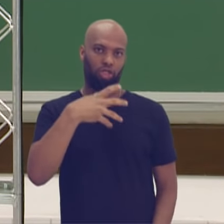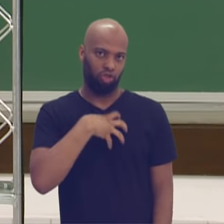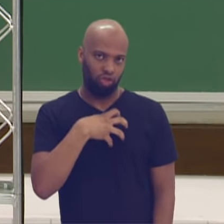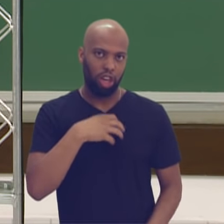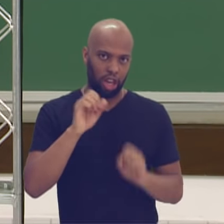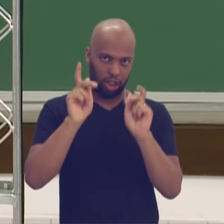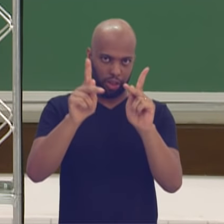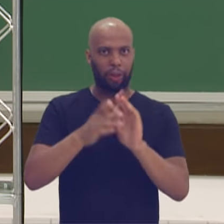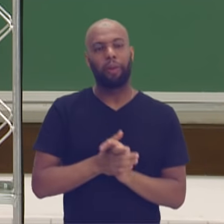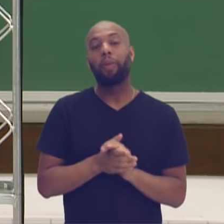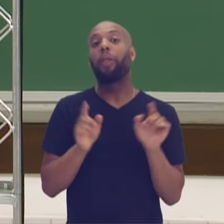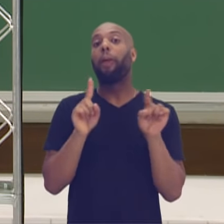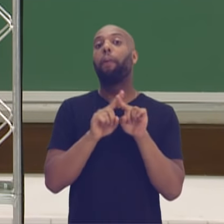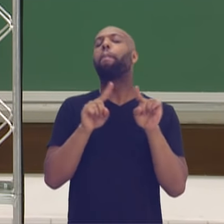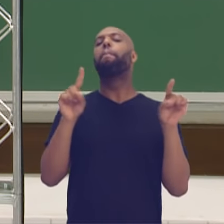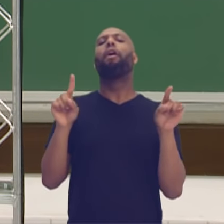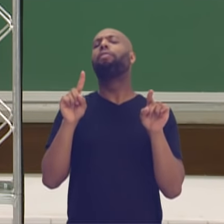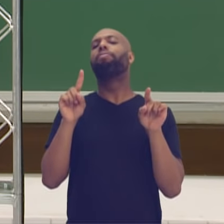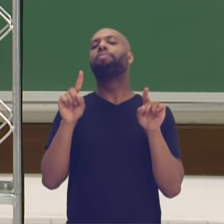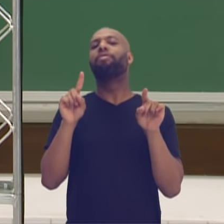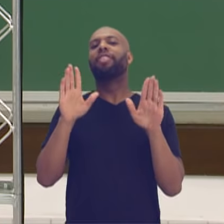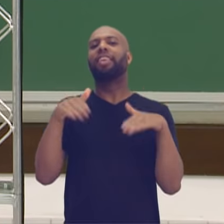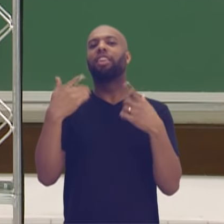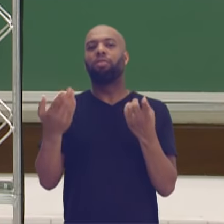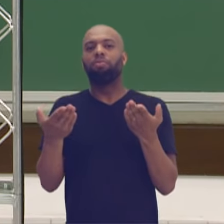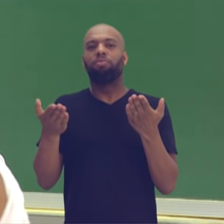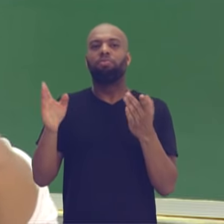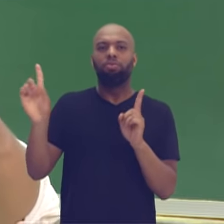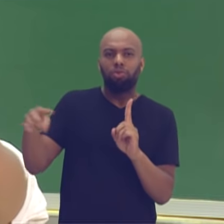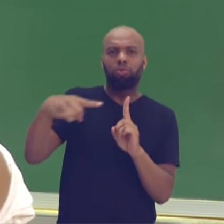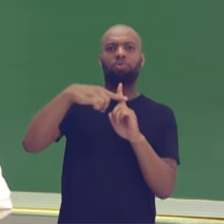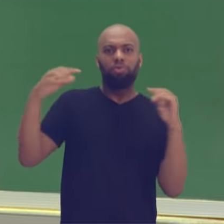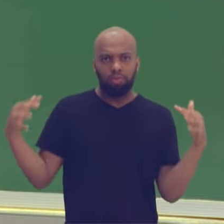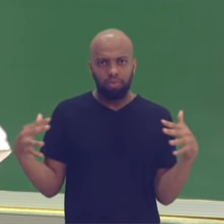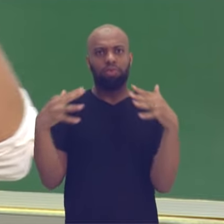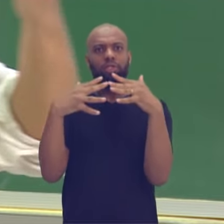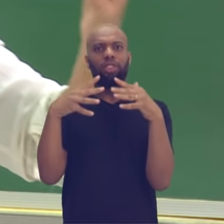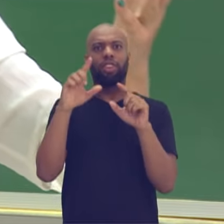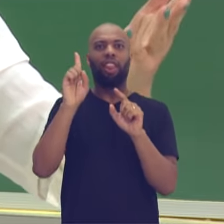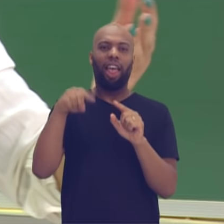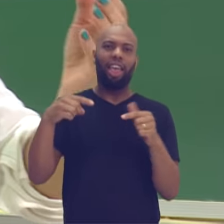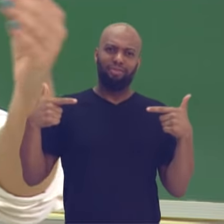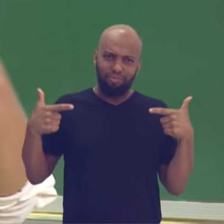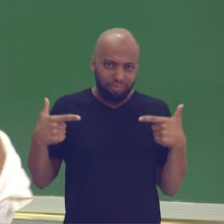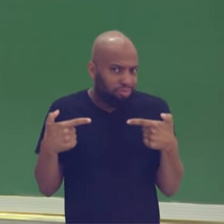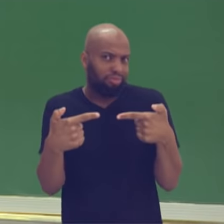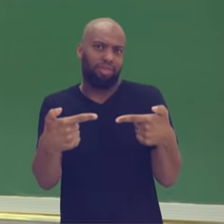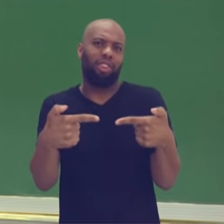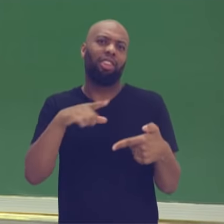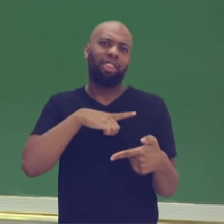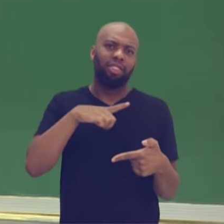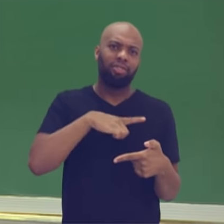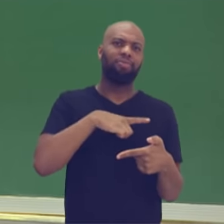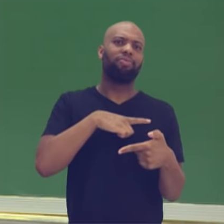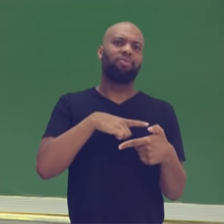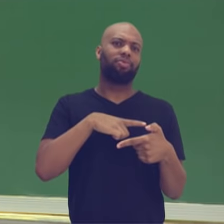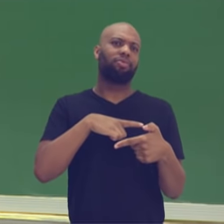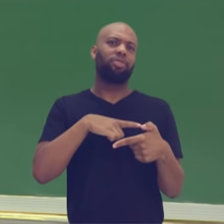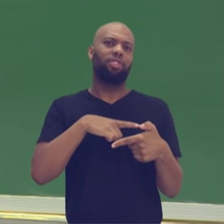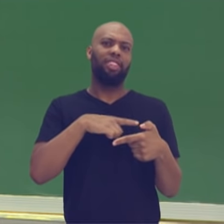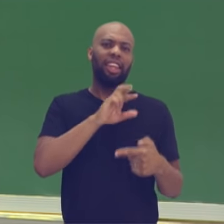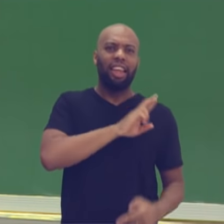né, gente? Mas, basicamente, as cruzadas foram expedições, uma guerra, né, que envolveu as